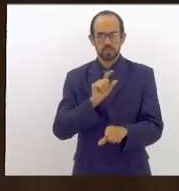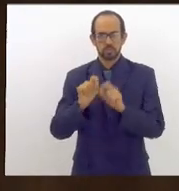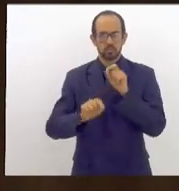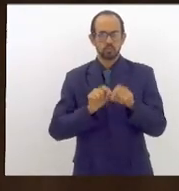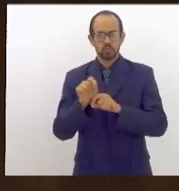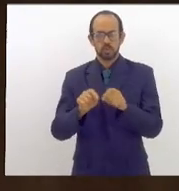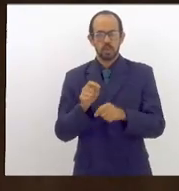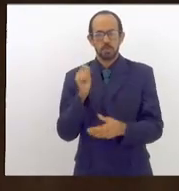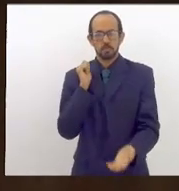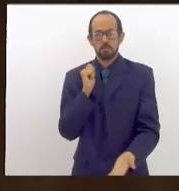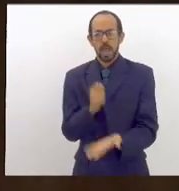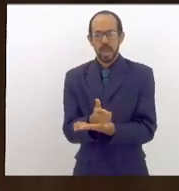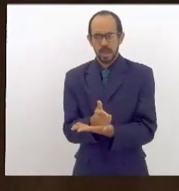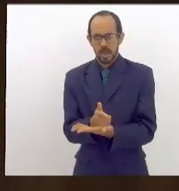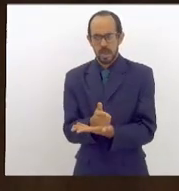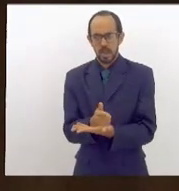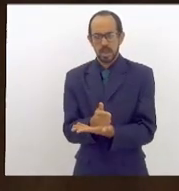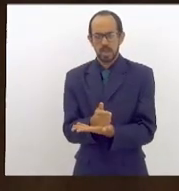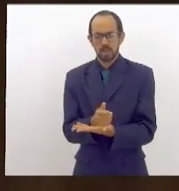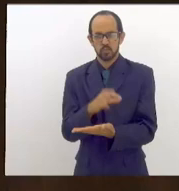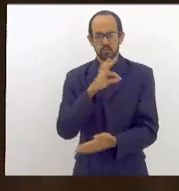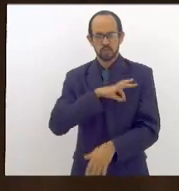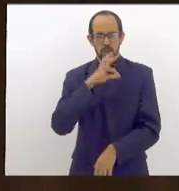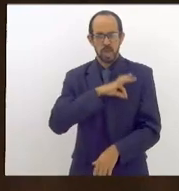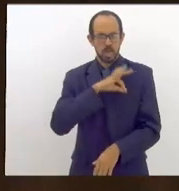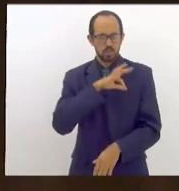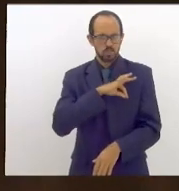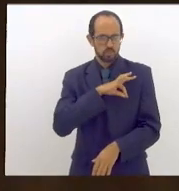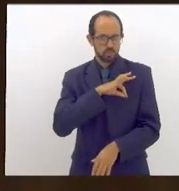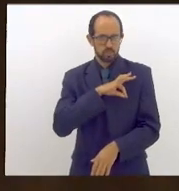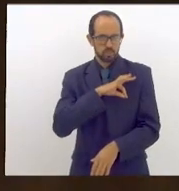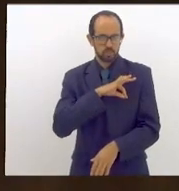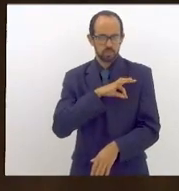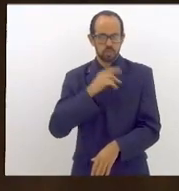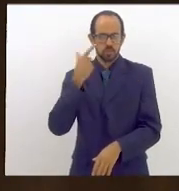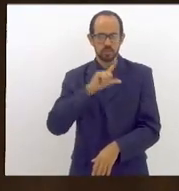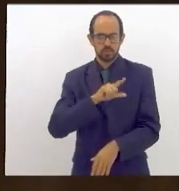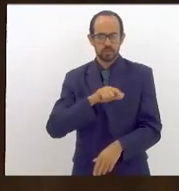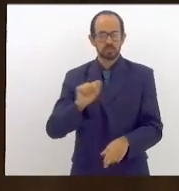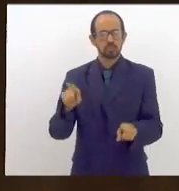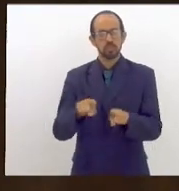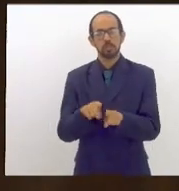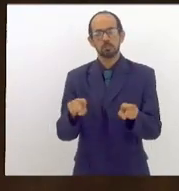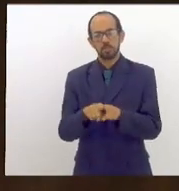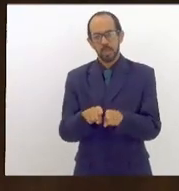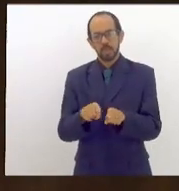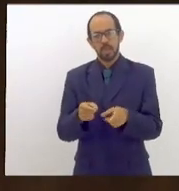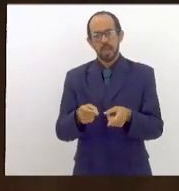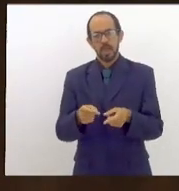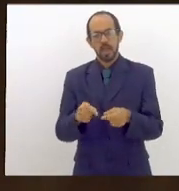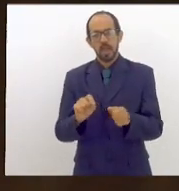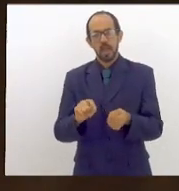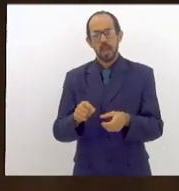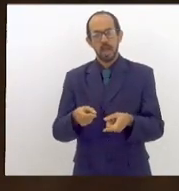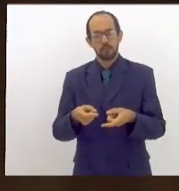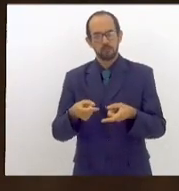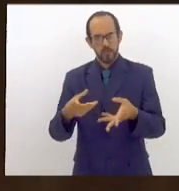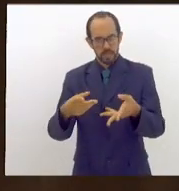pagar as folhas tivemos a concessão do saneamento e